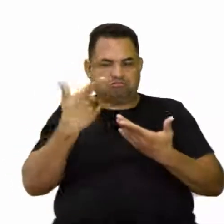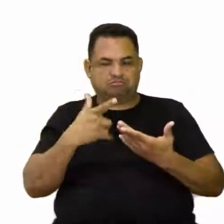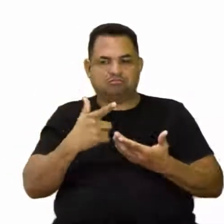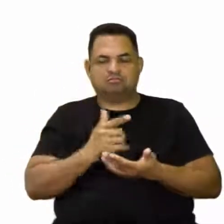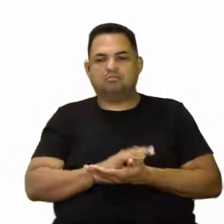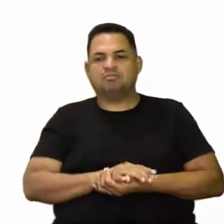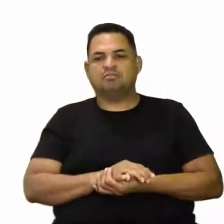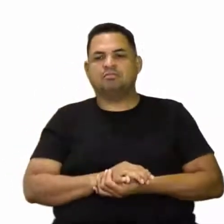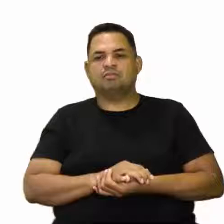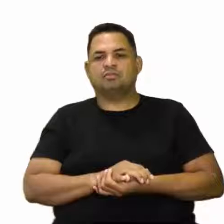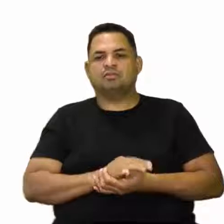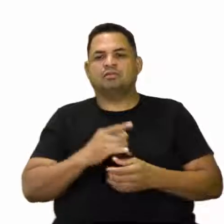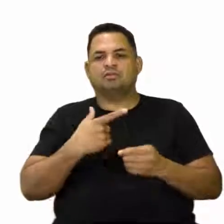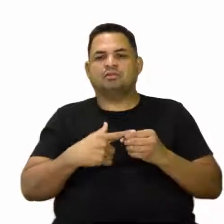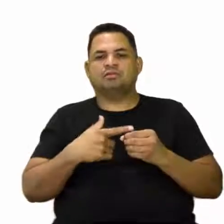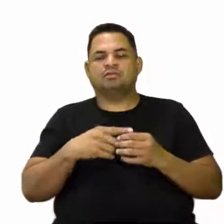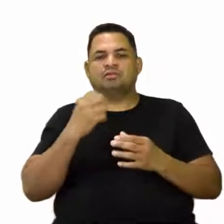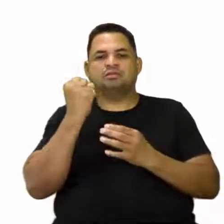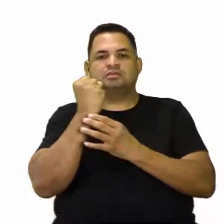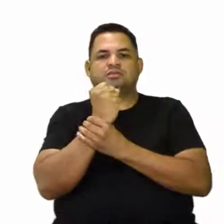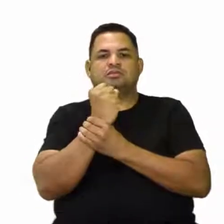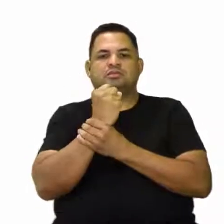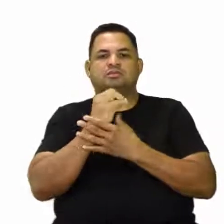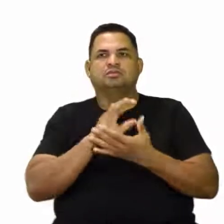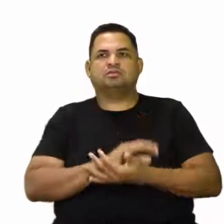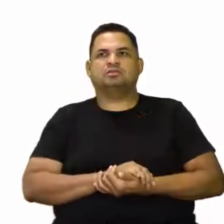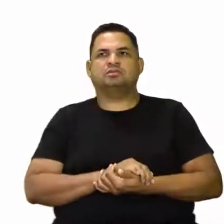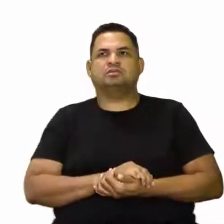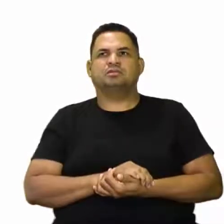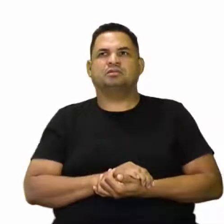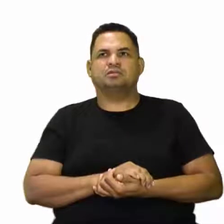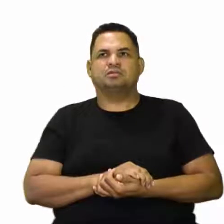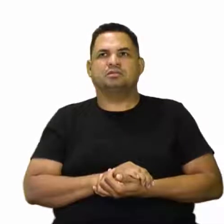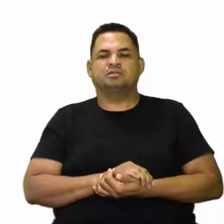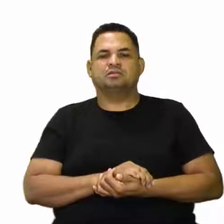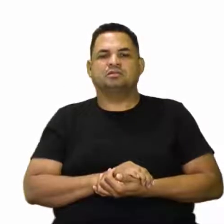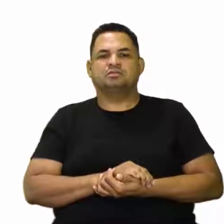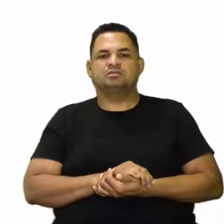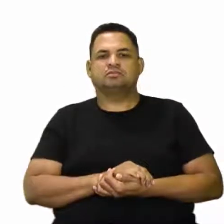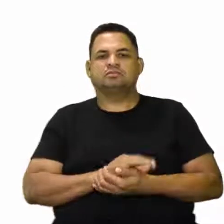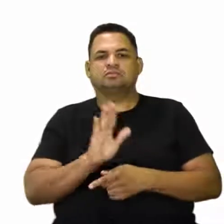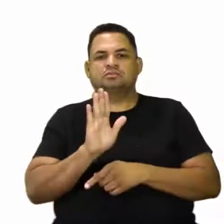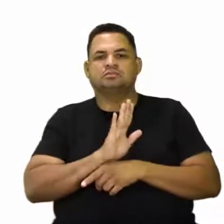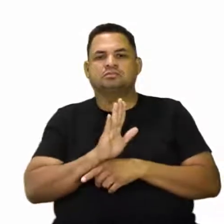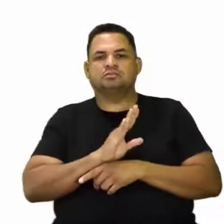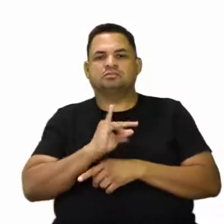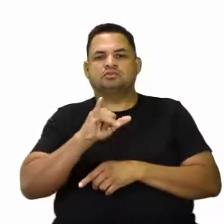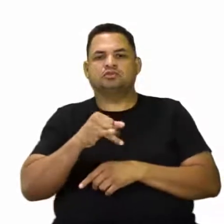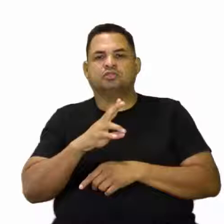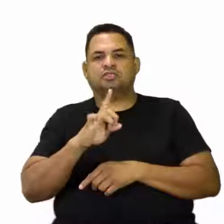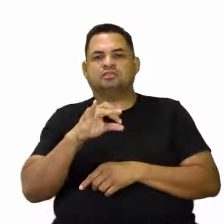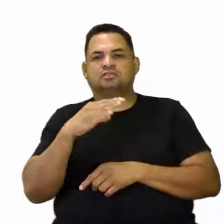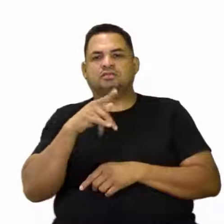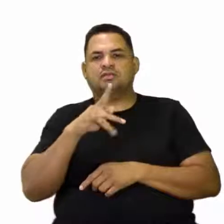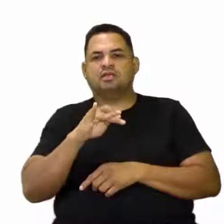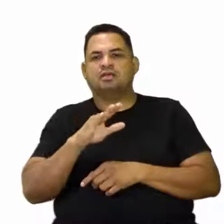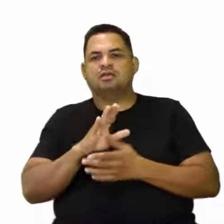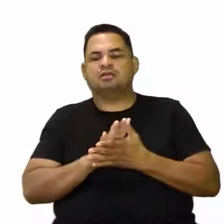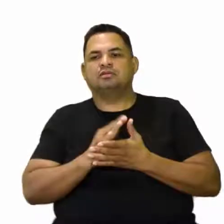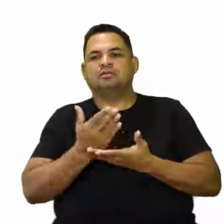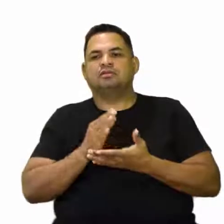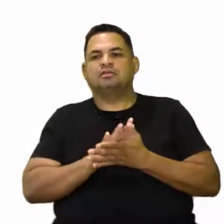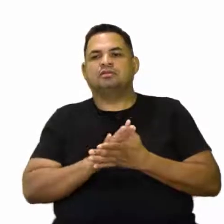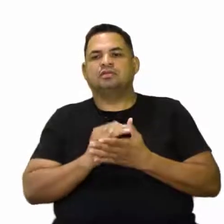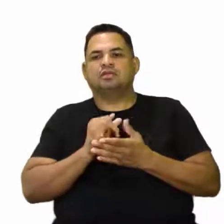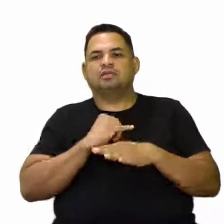Ou seja, uma cidade segura, um país seguro. O filme Jurassic Park, ele foi filmado na Ilha do